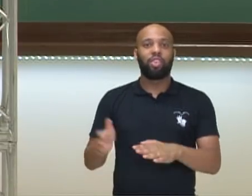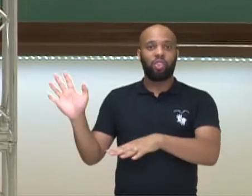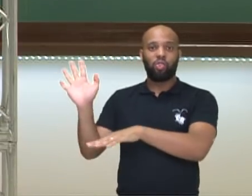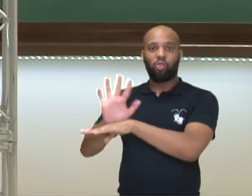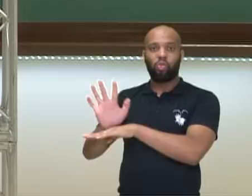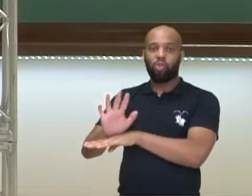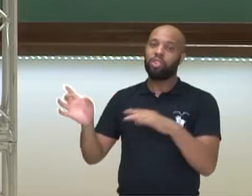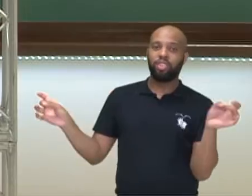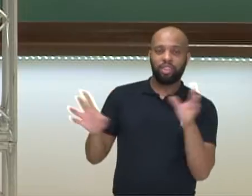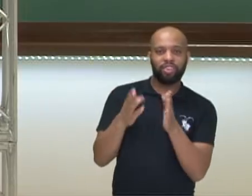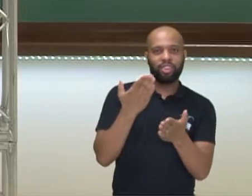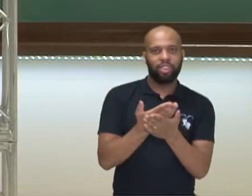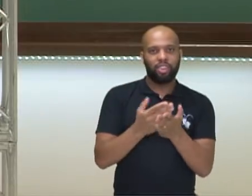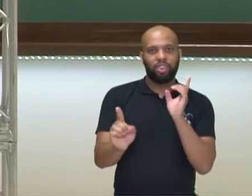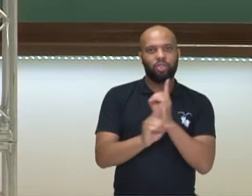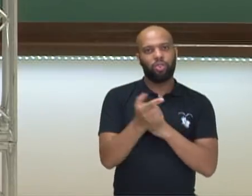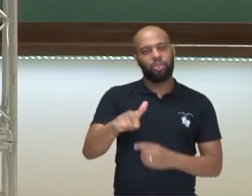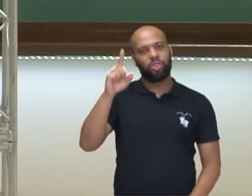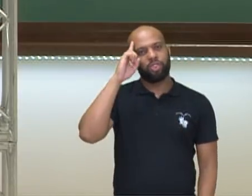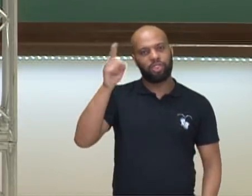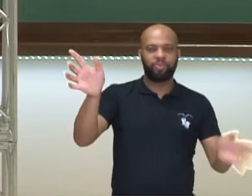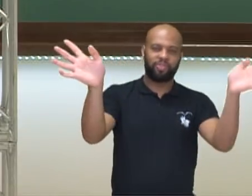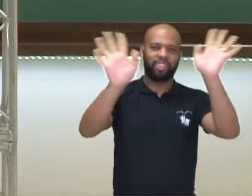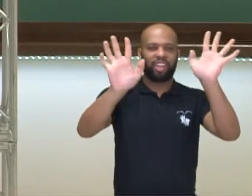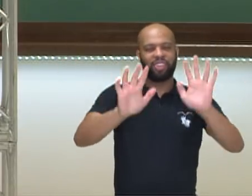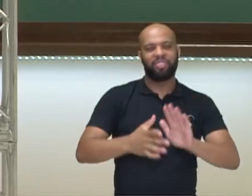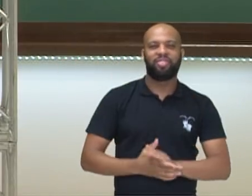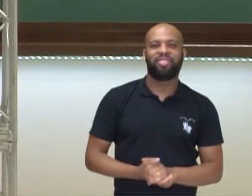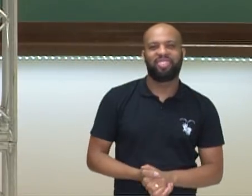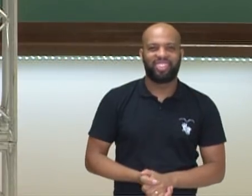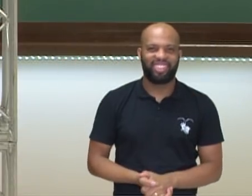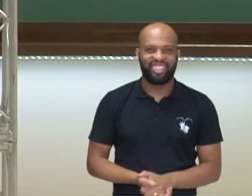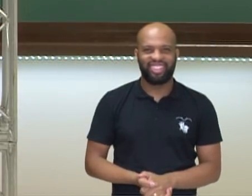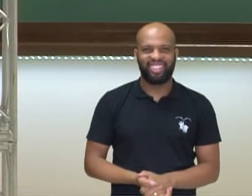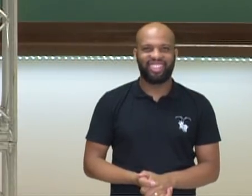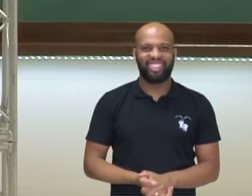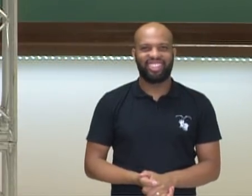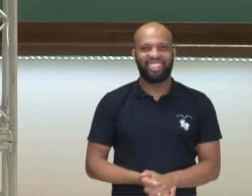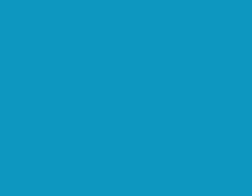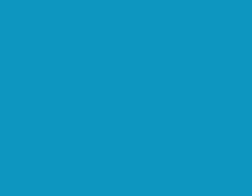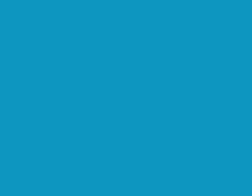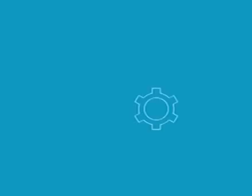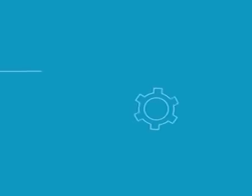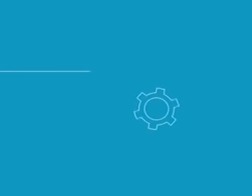nesse vídeo ficamos por aqui. Espero vocês. Até breve, pessoal.